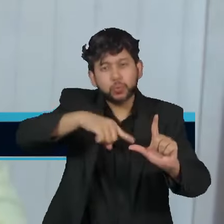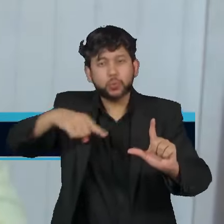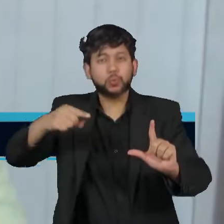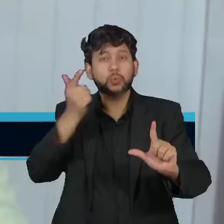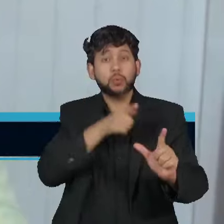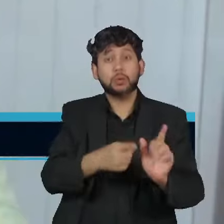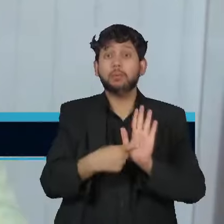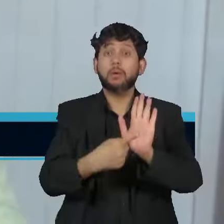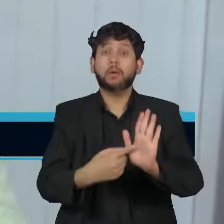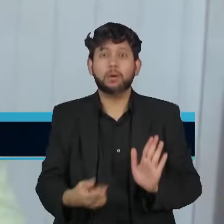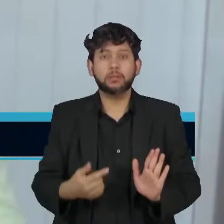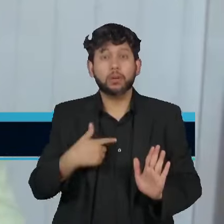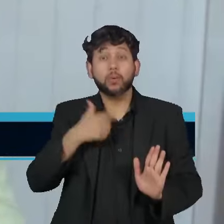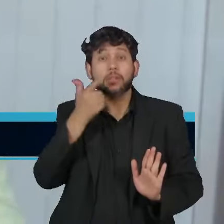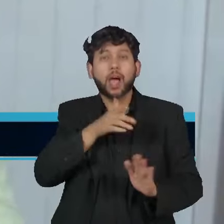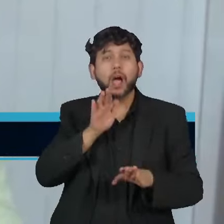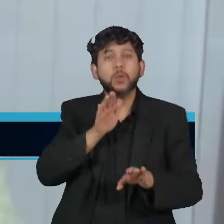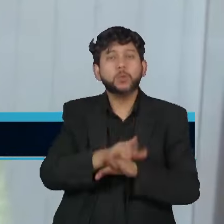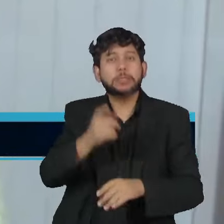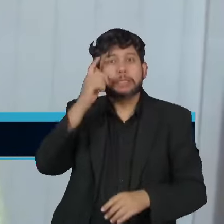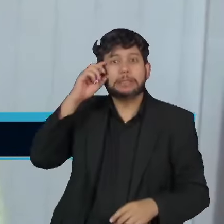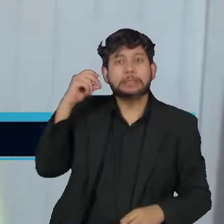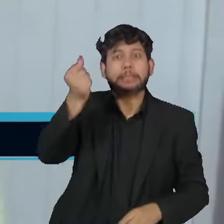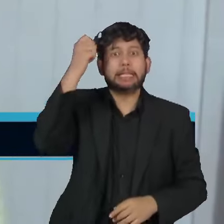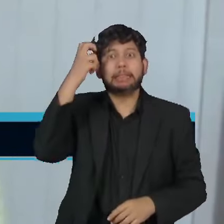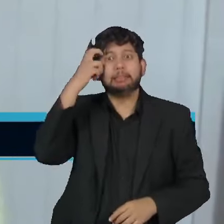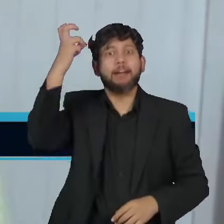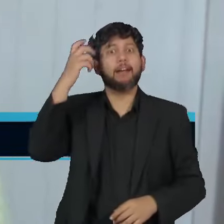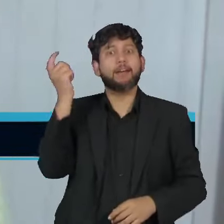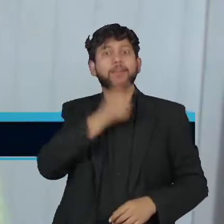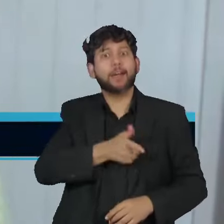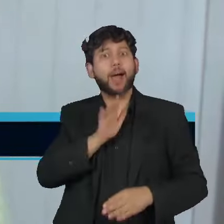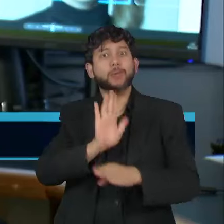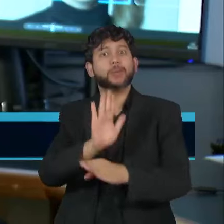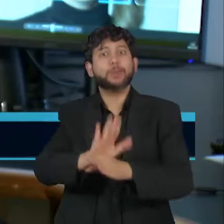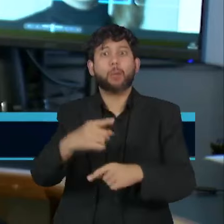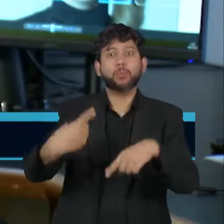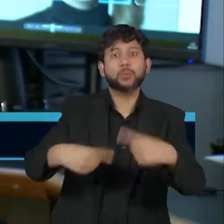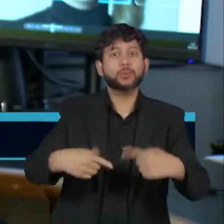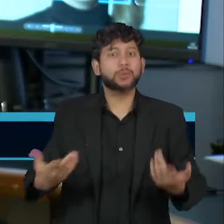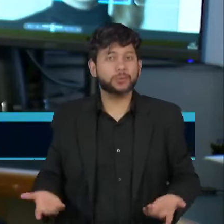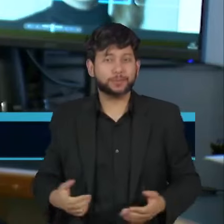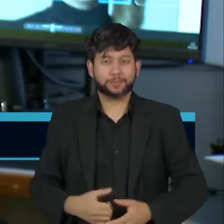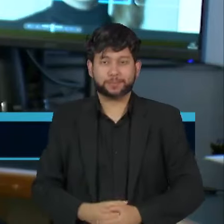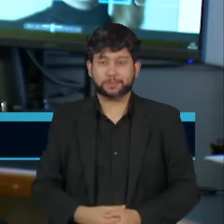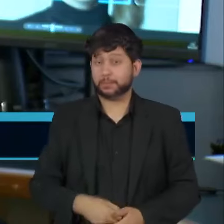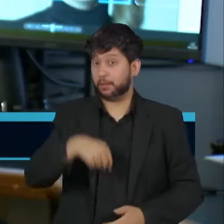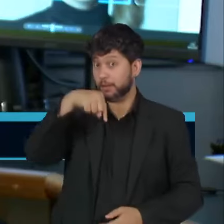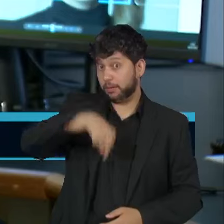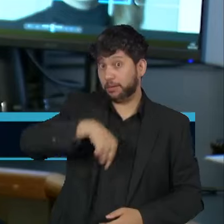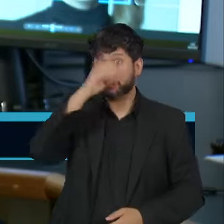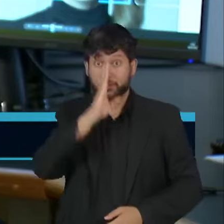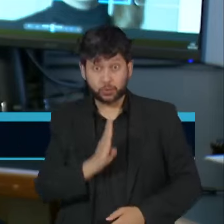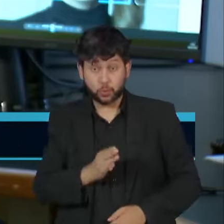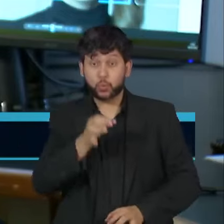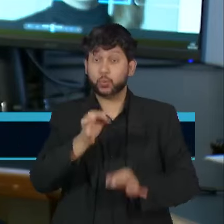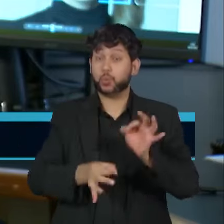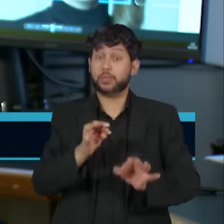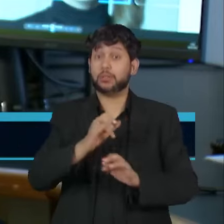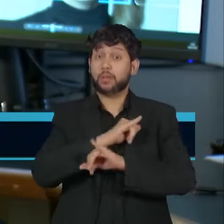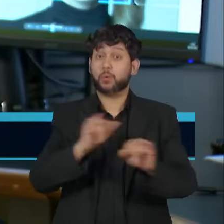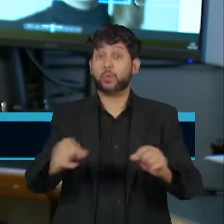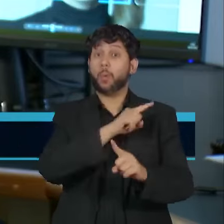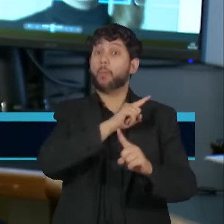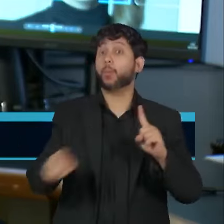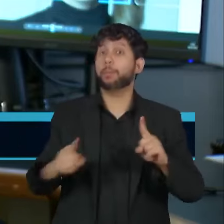fornecendo sites valiosos aí paraa própria campanha política aqui no Brasil a justiça proibiu o uso de Deep